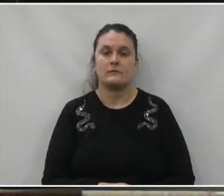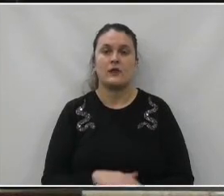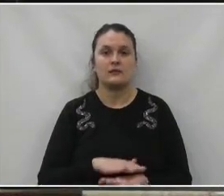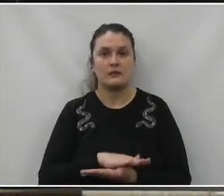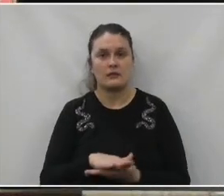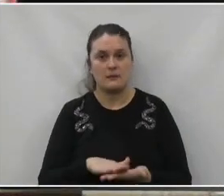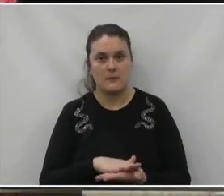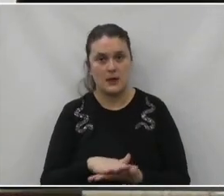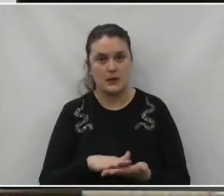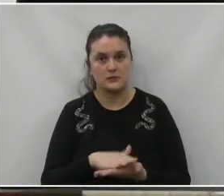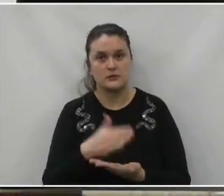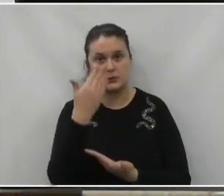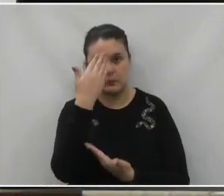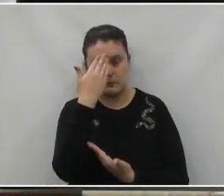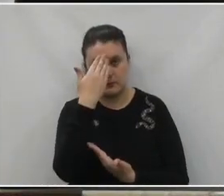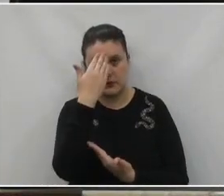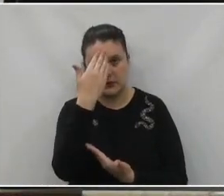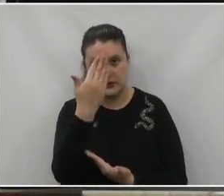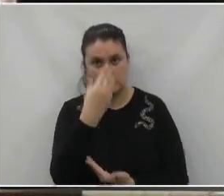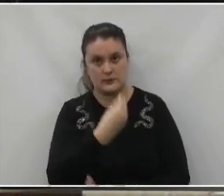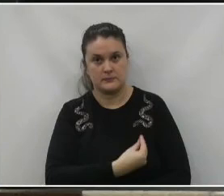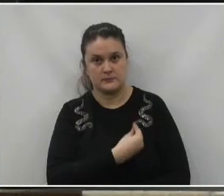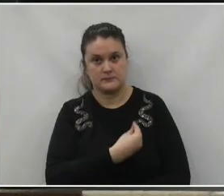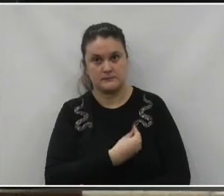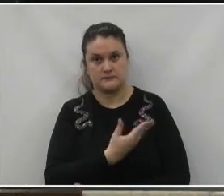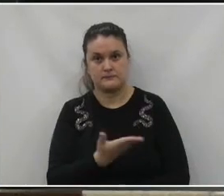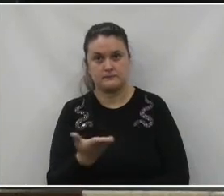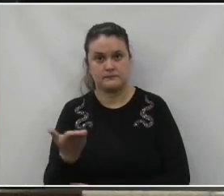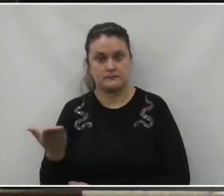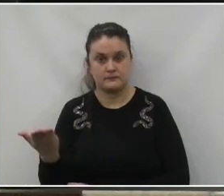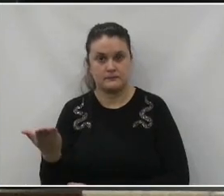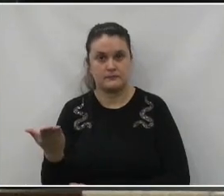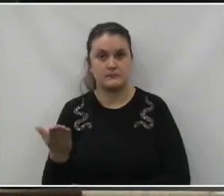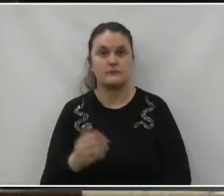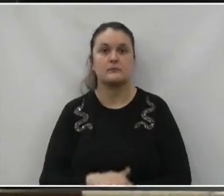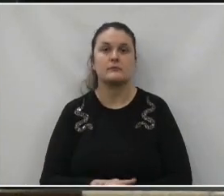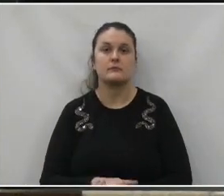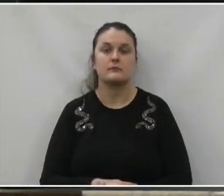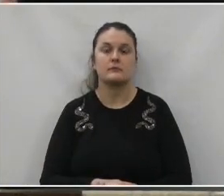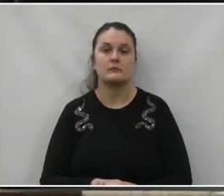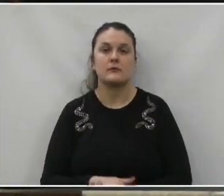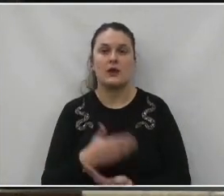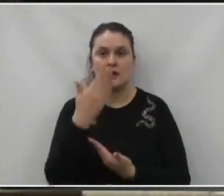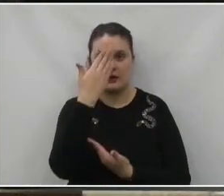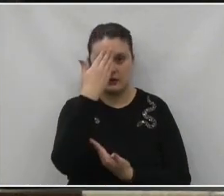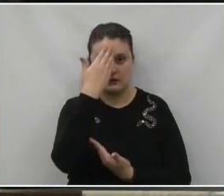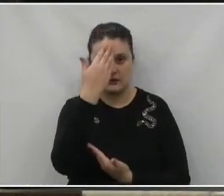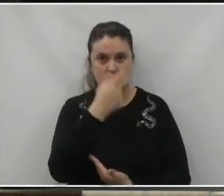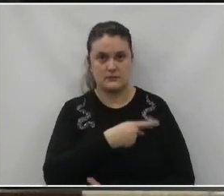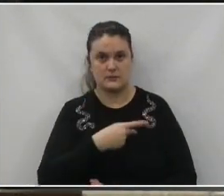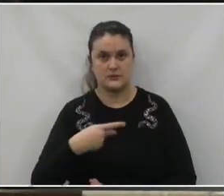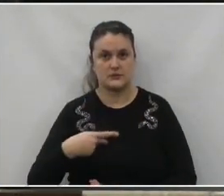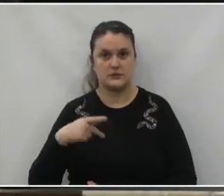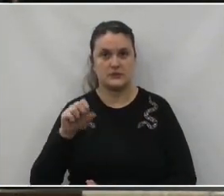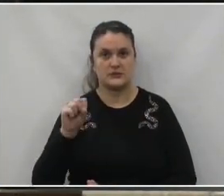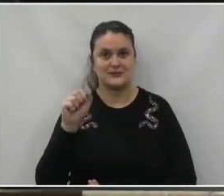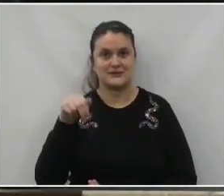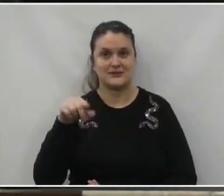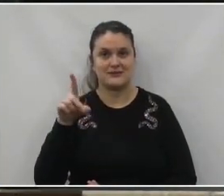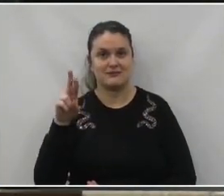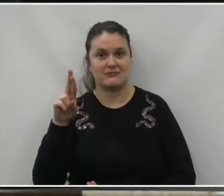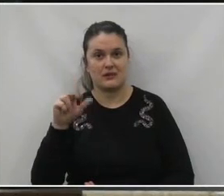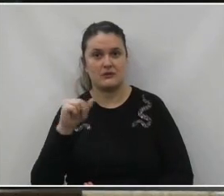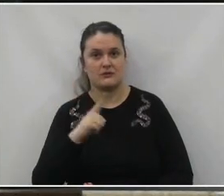Nada mais havendo, agradeço os senhores vereadores, agradeço a pastora Sandra, que nos